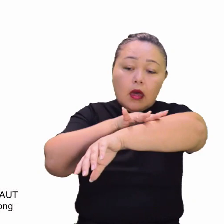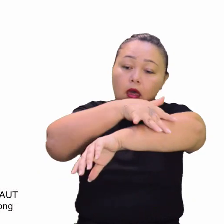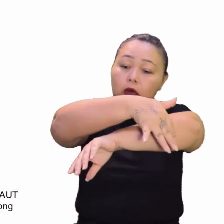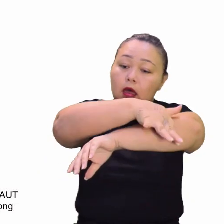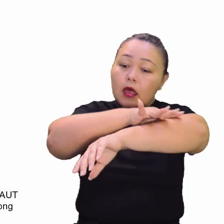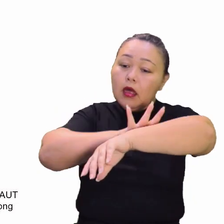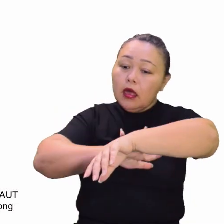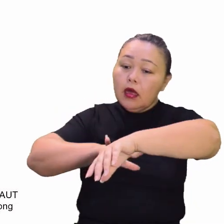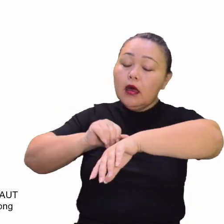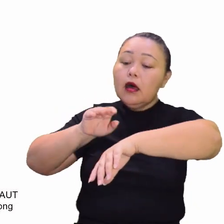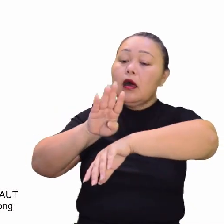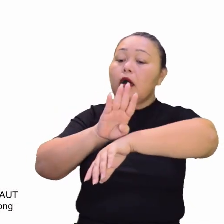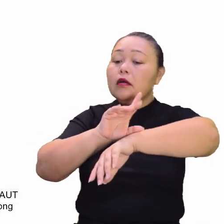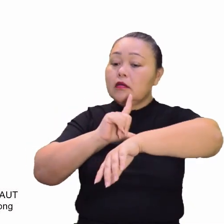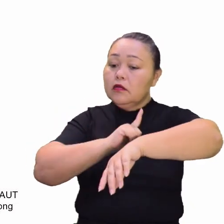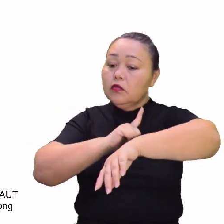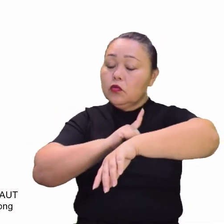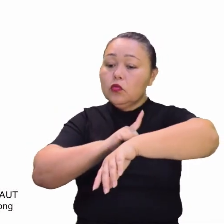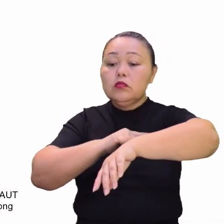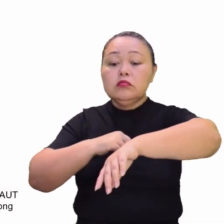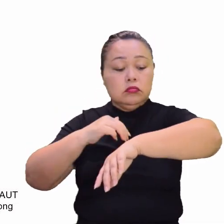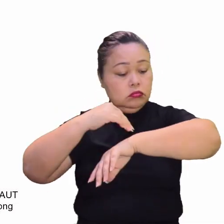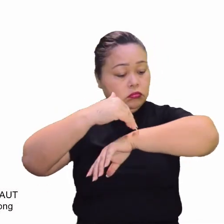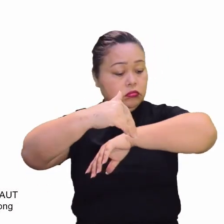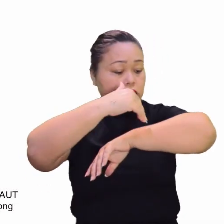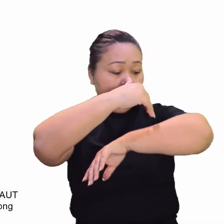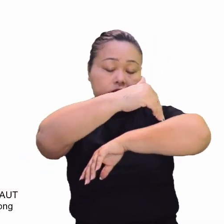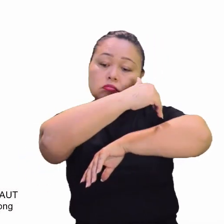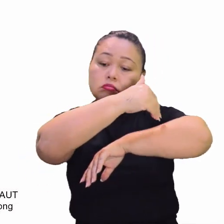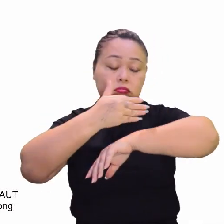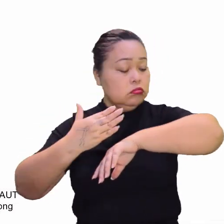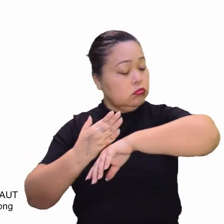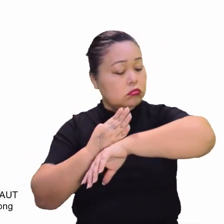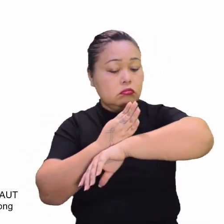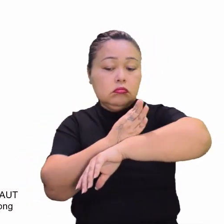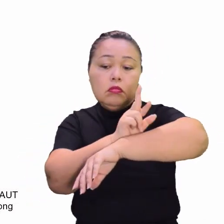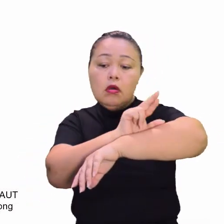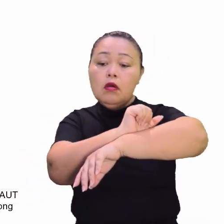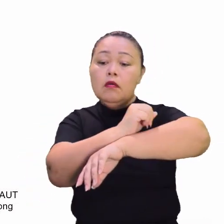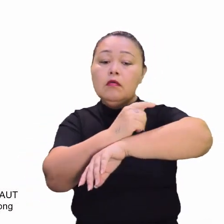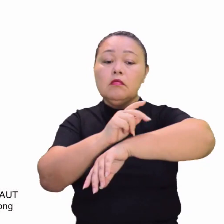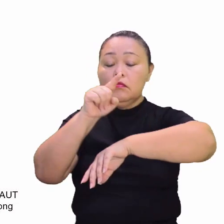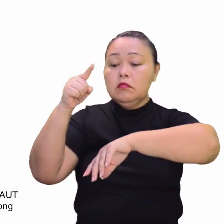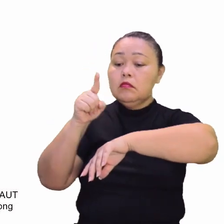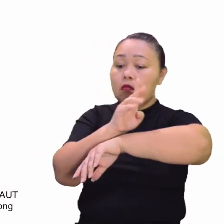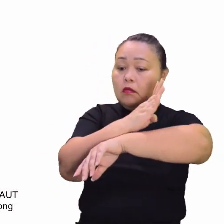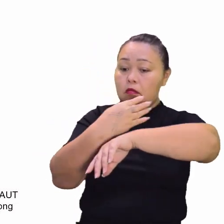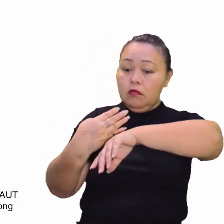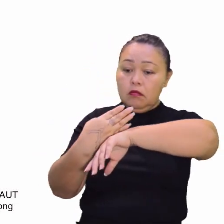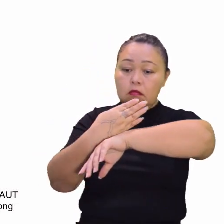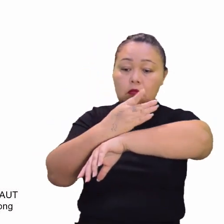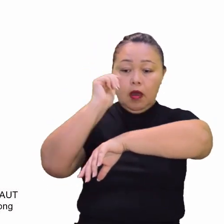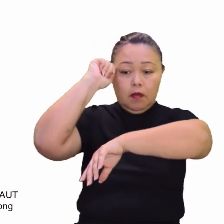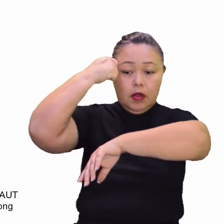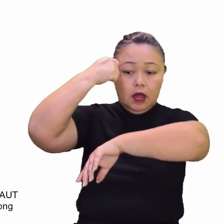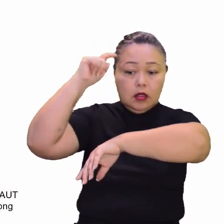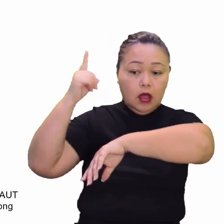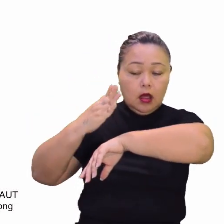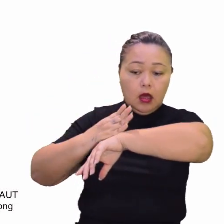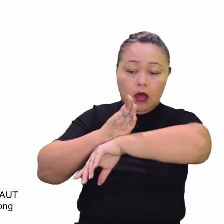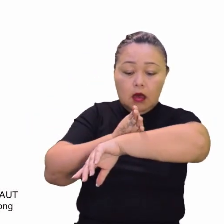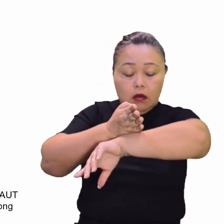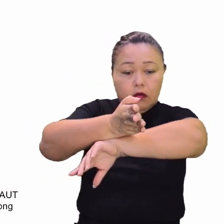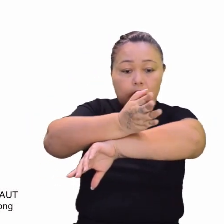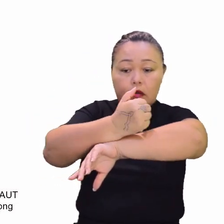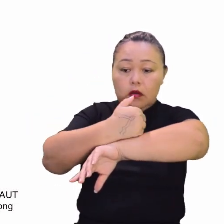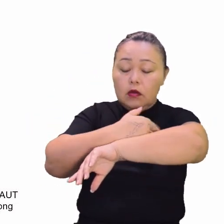ramais, as glebas, todas elas interligando com essa linha preta que eu estou colocando ali, que você pode